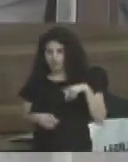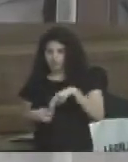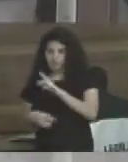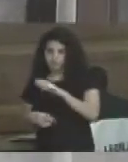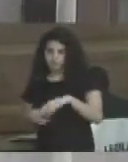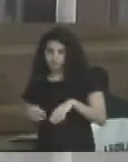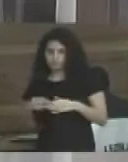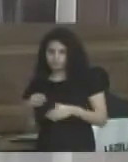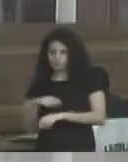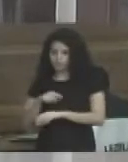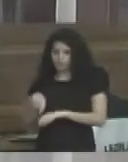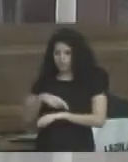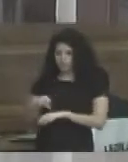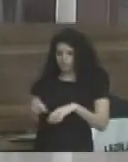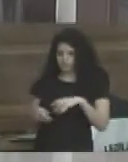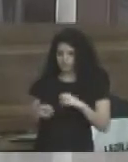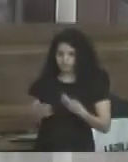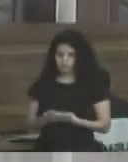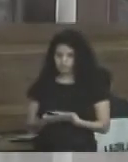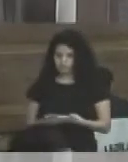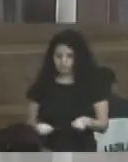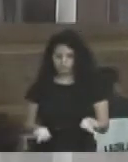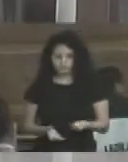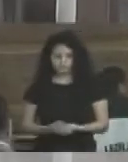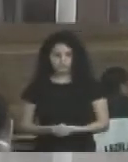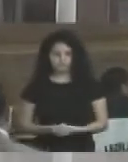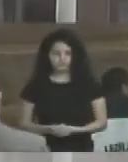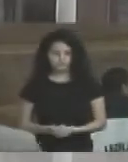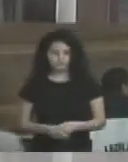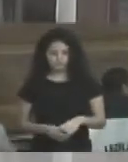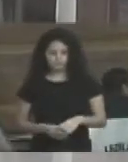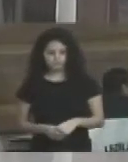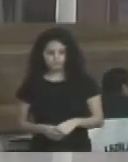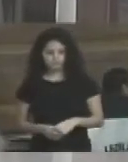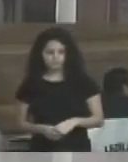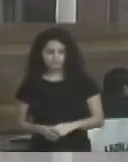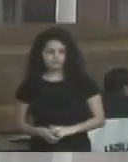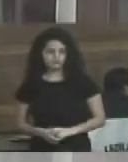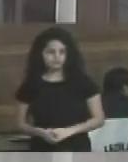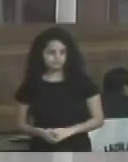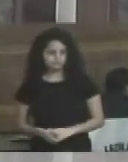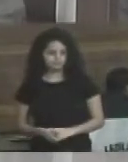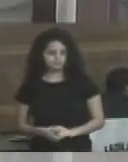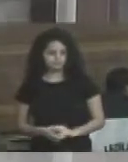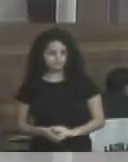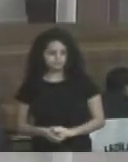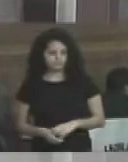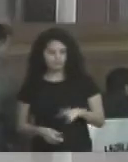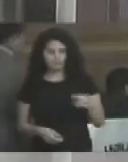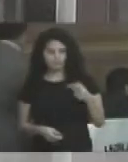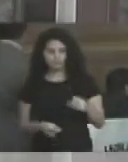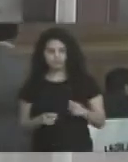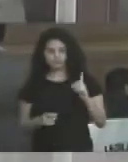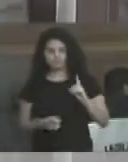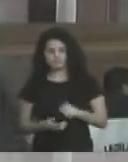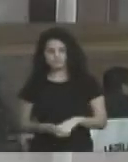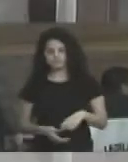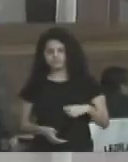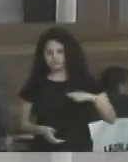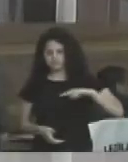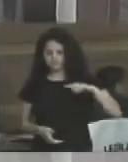colégio. Gente, olha só, não existe horário. Não existe. Sabe por que não existe? Porque outro dia tinha um vagabundo lá na pracinha do Frade de